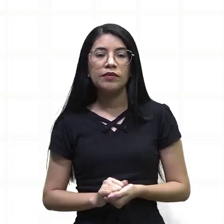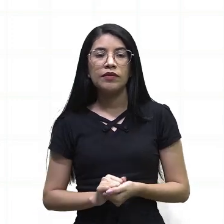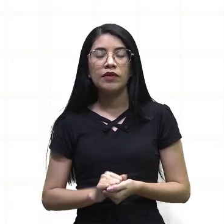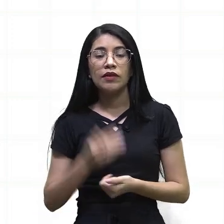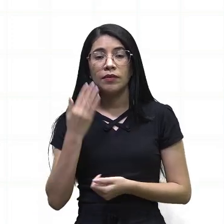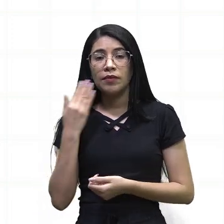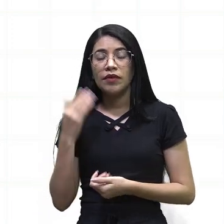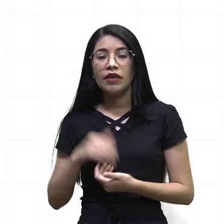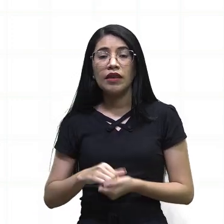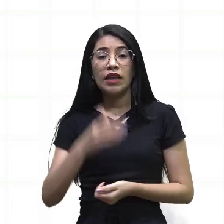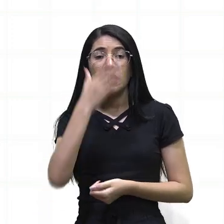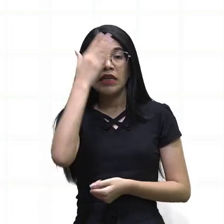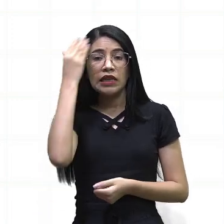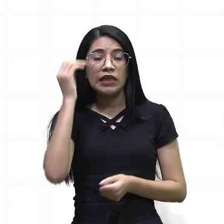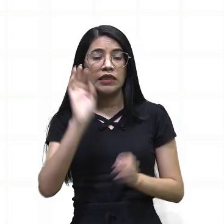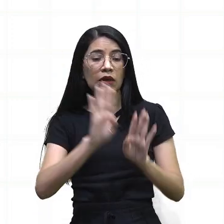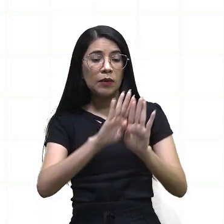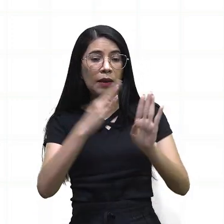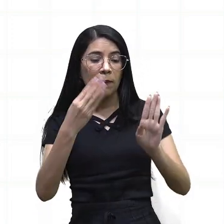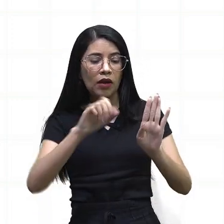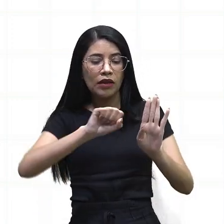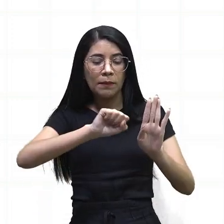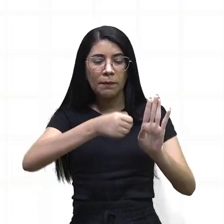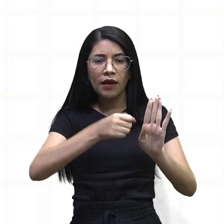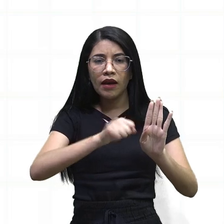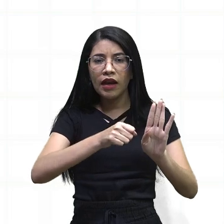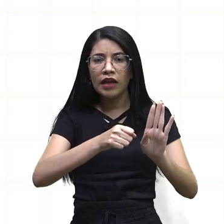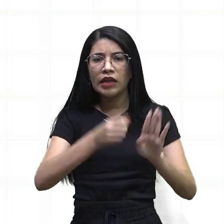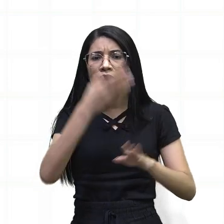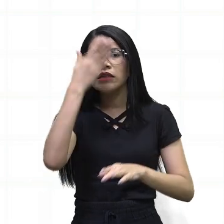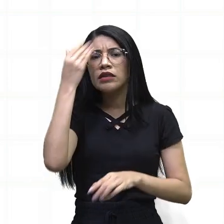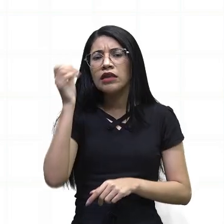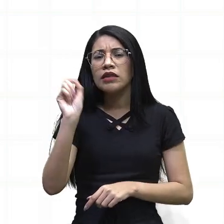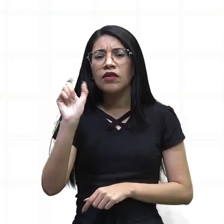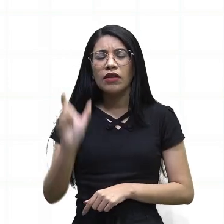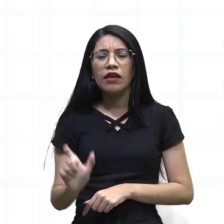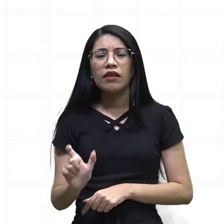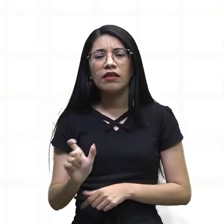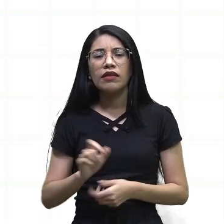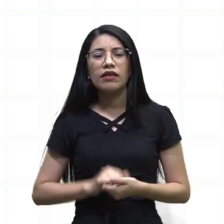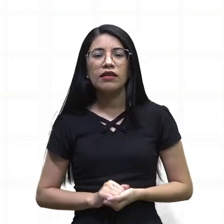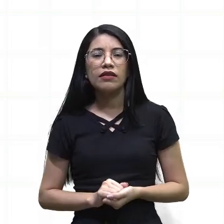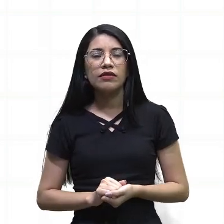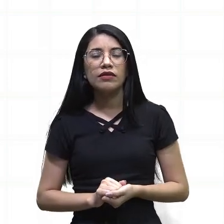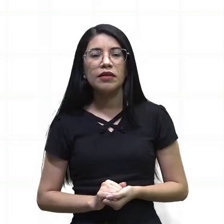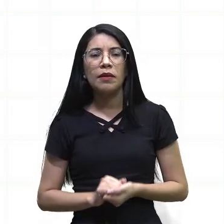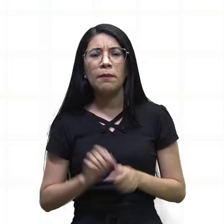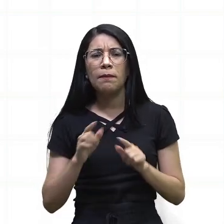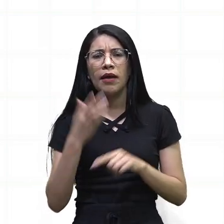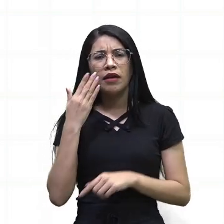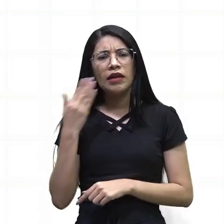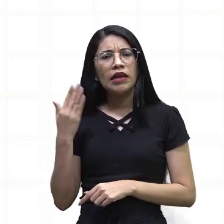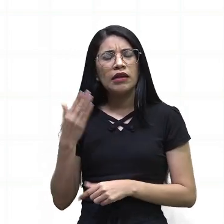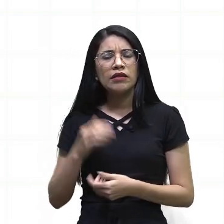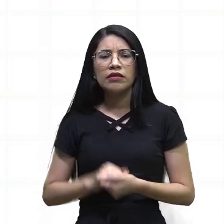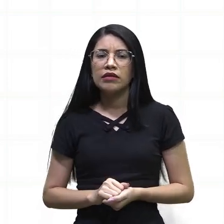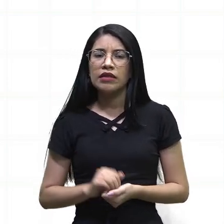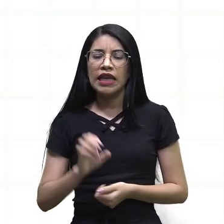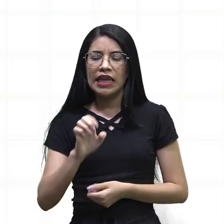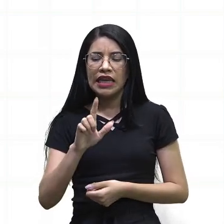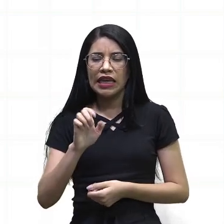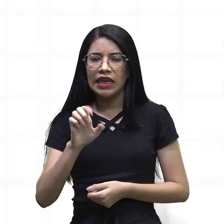Esqueceram de trancar a porta. Quem foi que esqueceu? Não sei. Ai, professora, mas tá aqui eles, ó, eles.